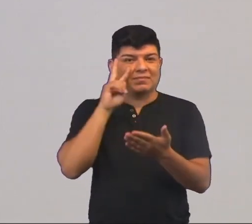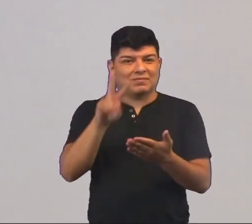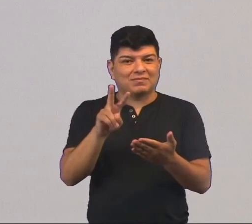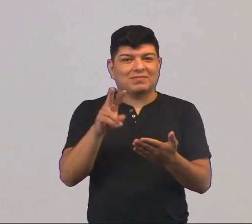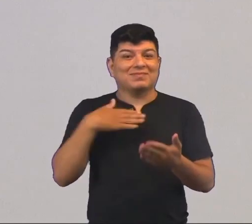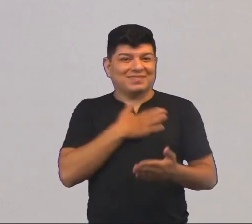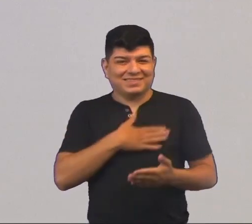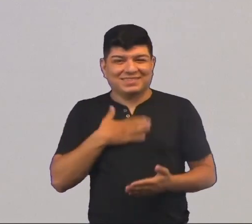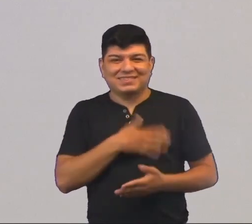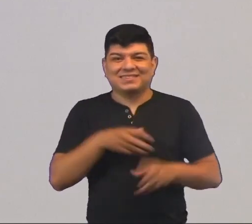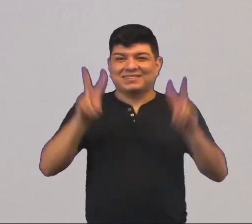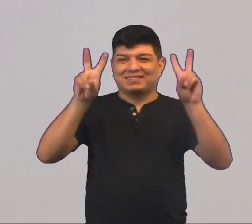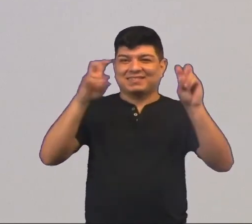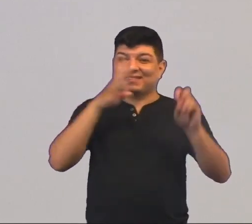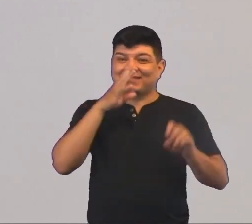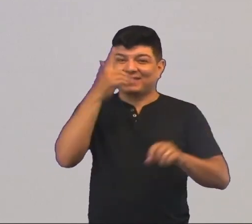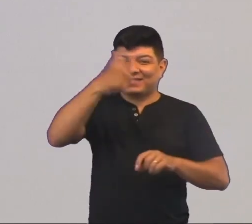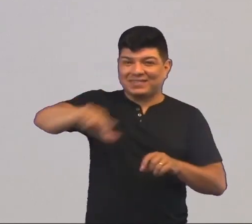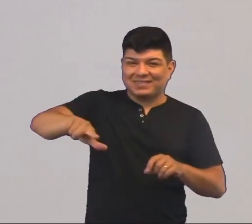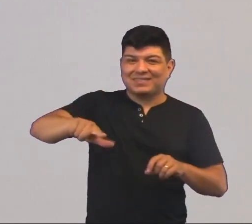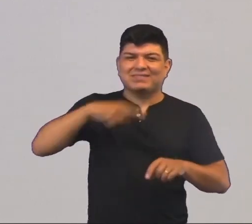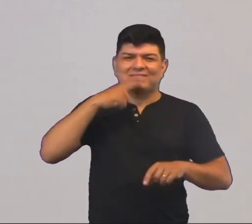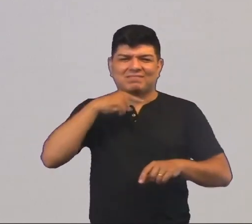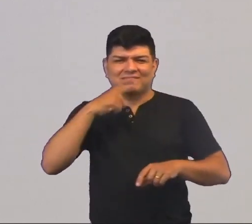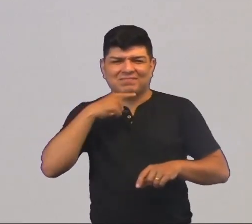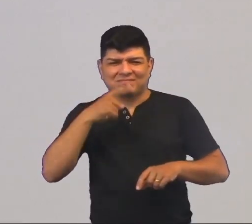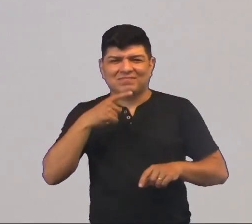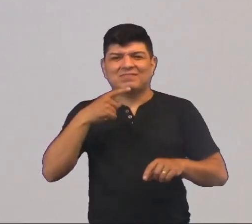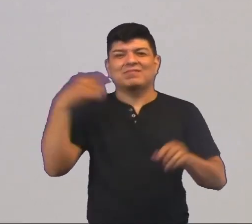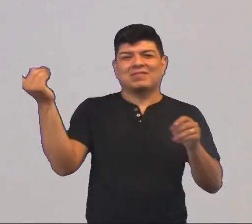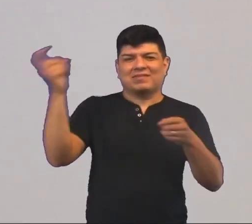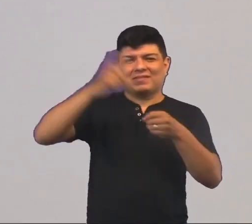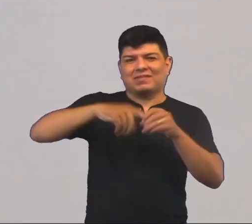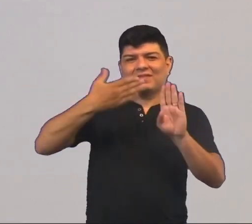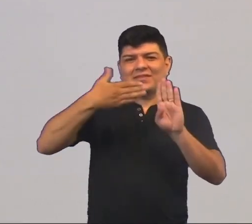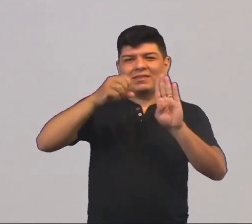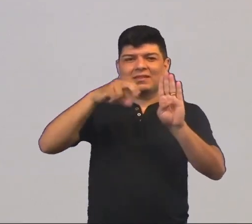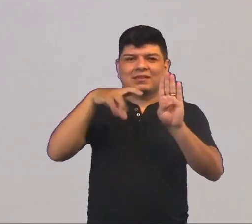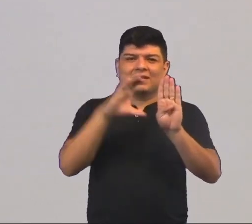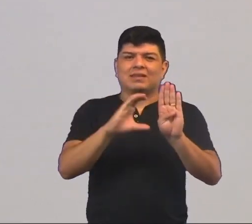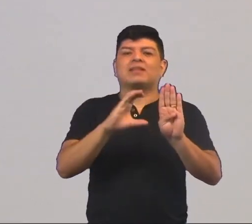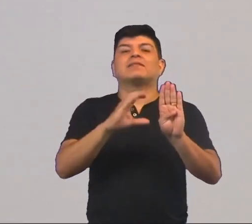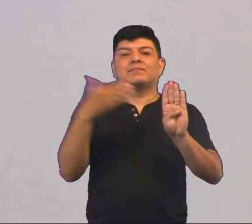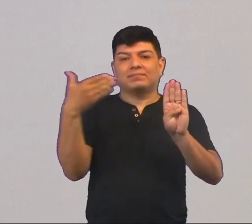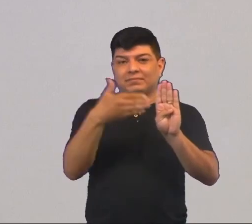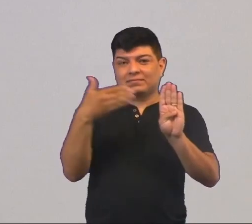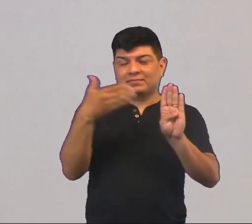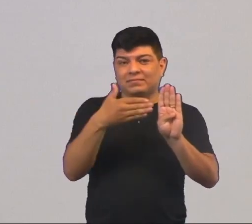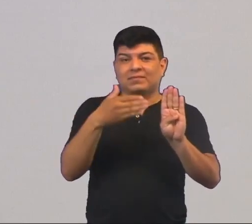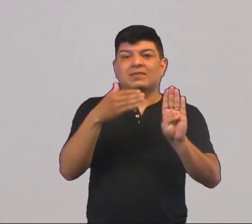aula. Gostou do assunto? Quer assistir de novo? Ficou com alguma dúvida? Volta lá na plataforma Eduque